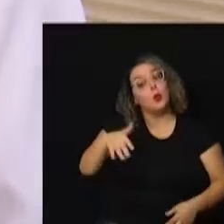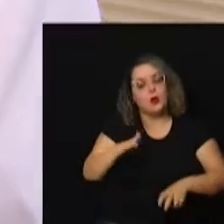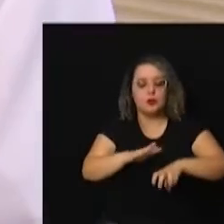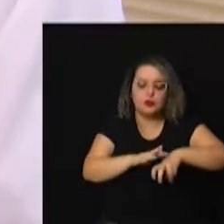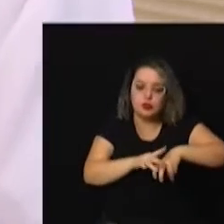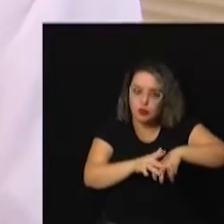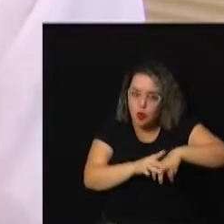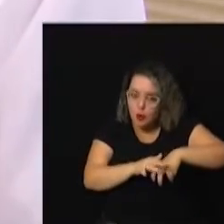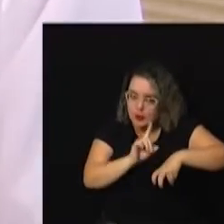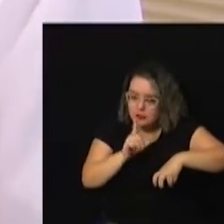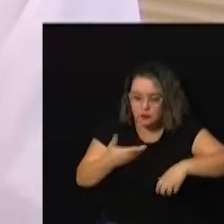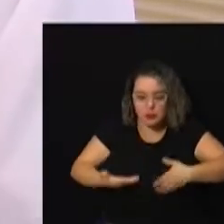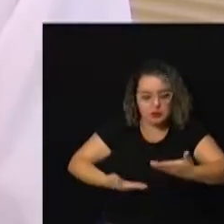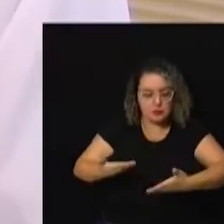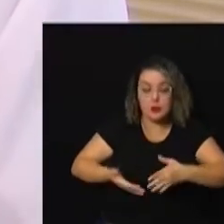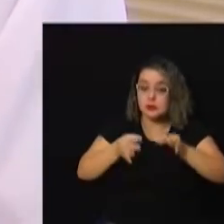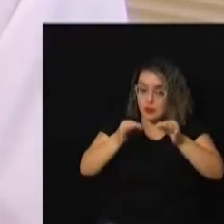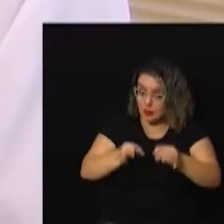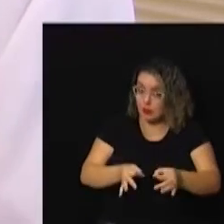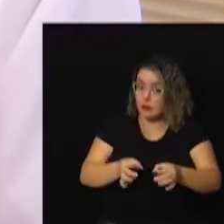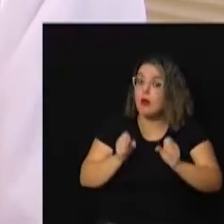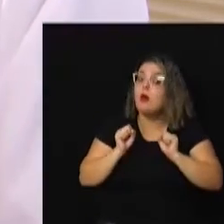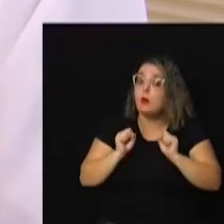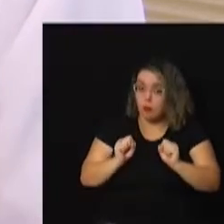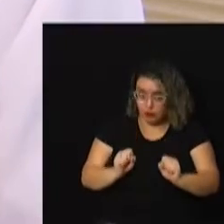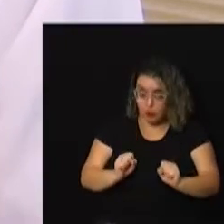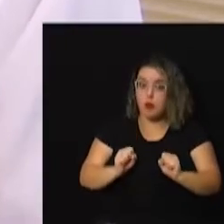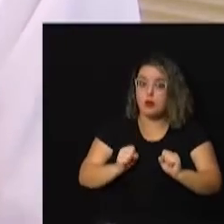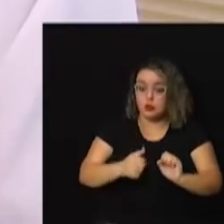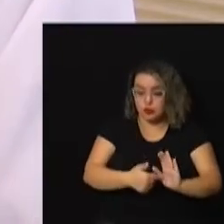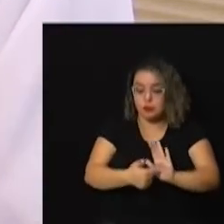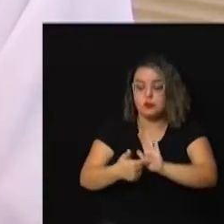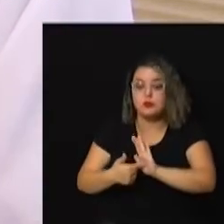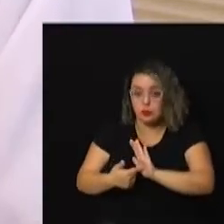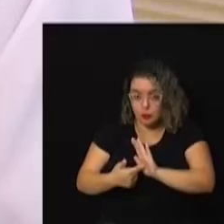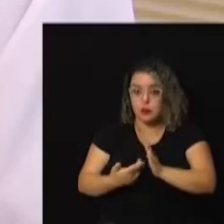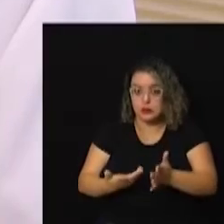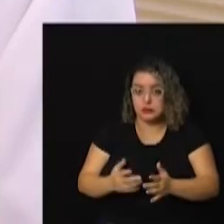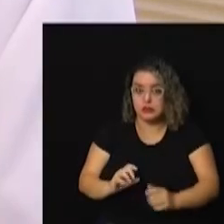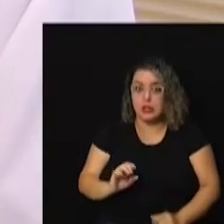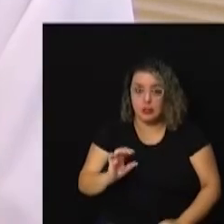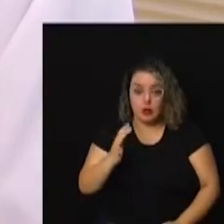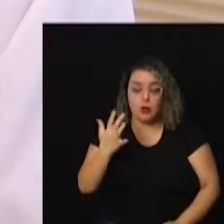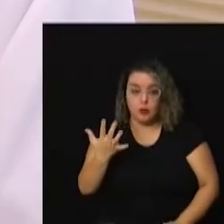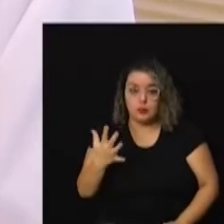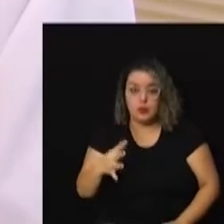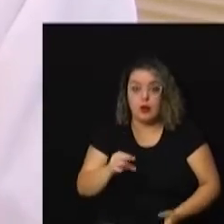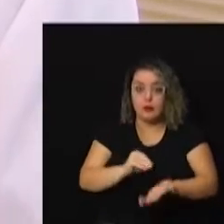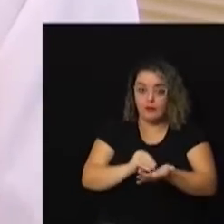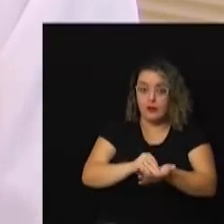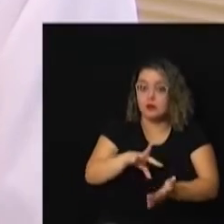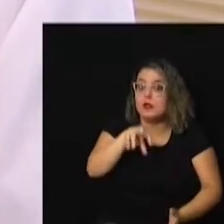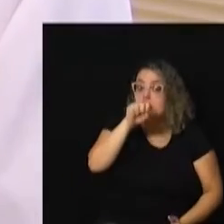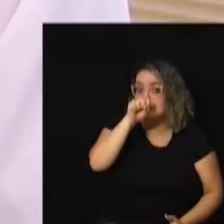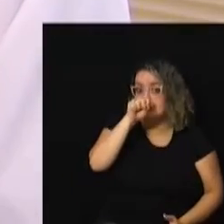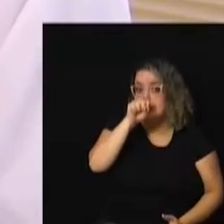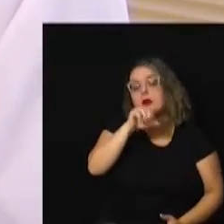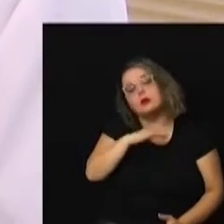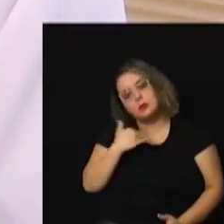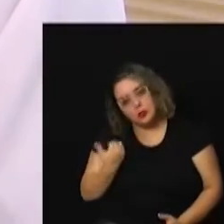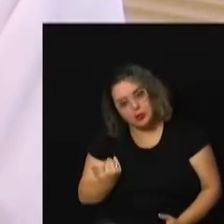do médico veterinário. Os cachorros de pequeno porte são os que apresentam maior predisposição à doença. Raças como